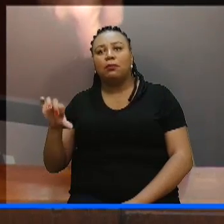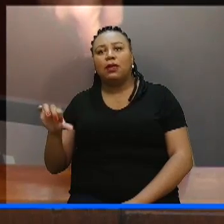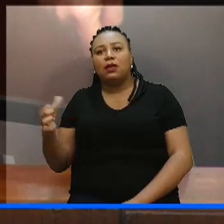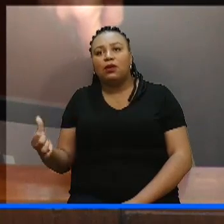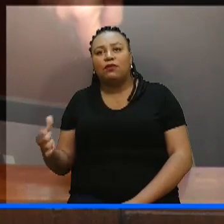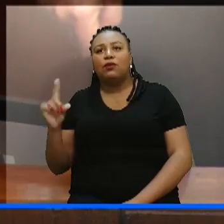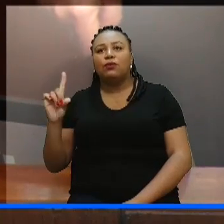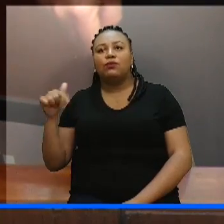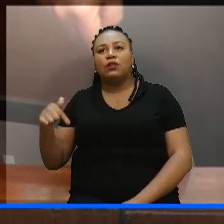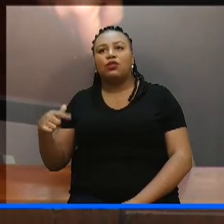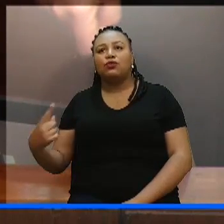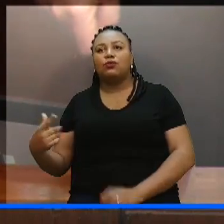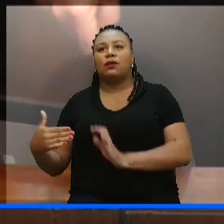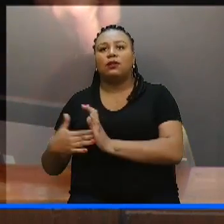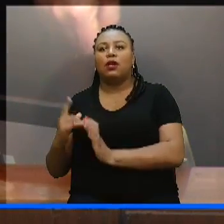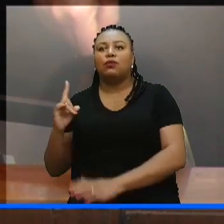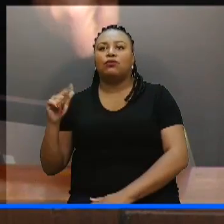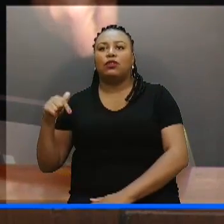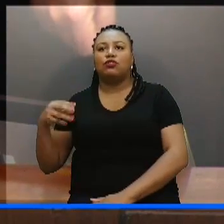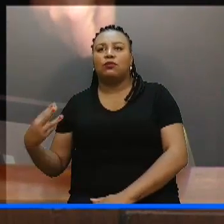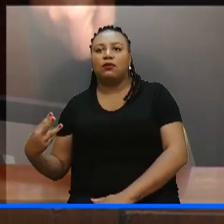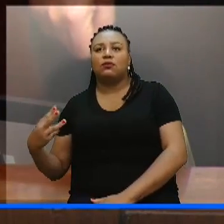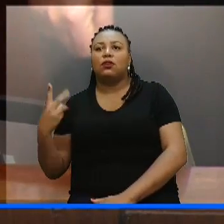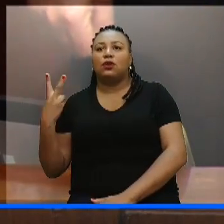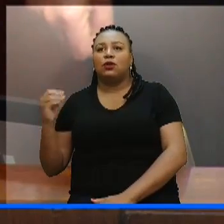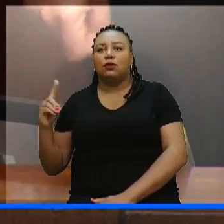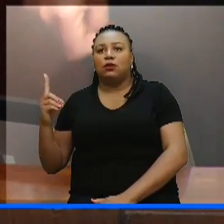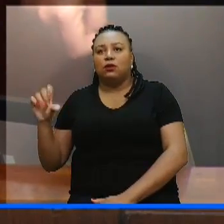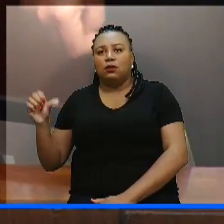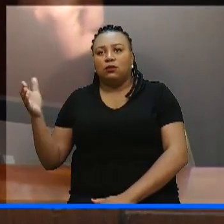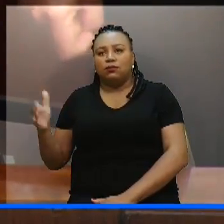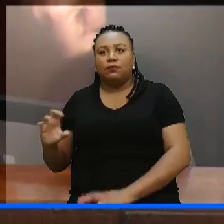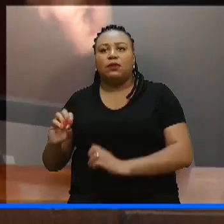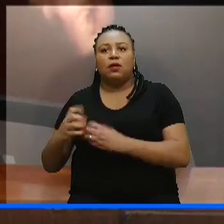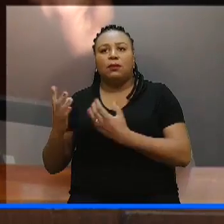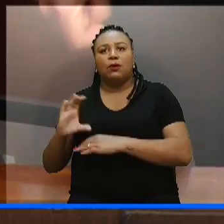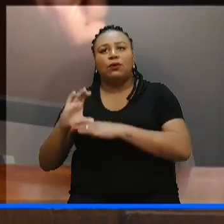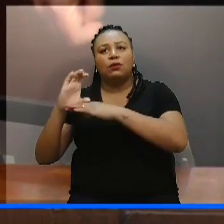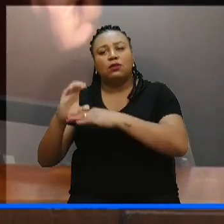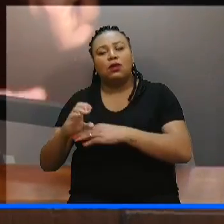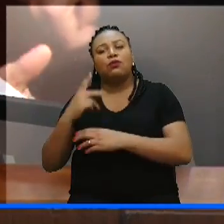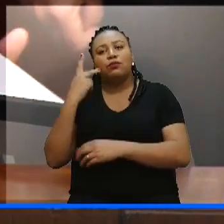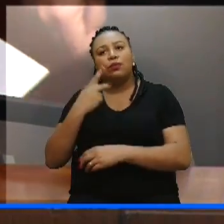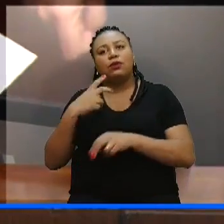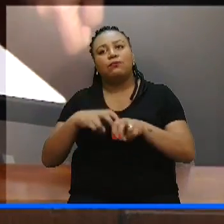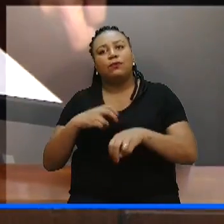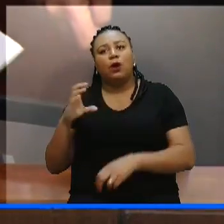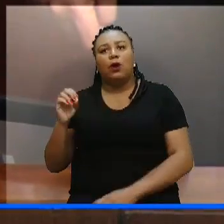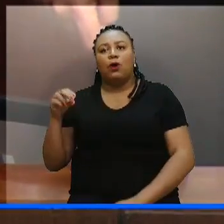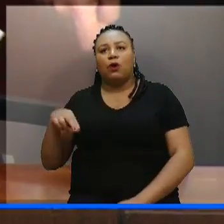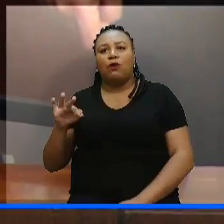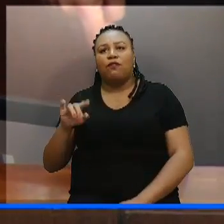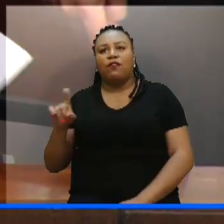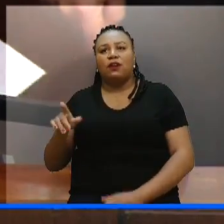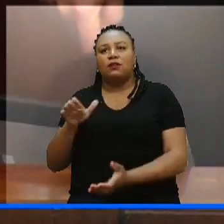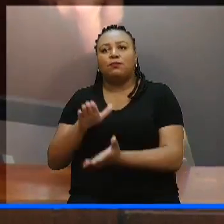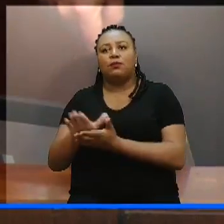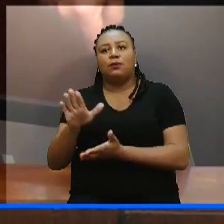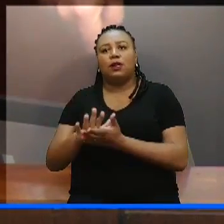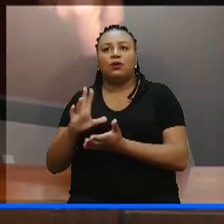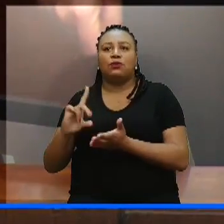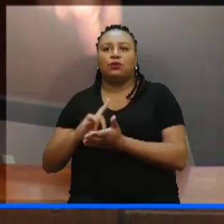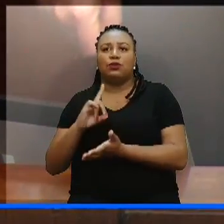171 a 173 2019 celebrados pelo conselho nacional de política fazendária confaz e publicados no diário